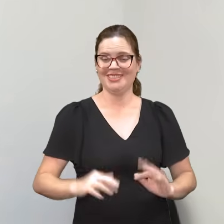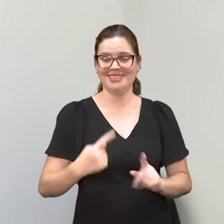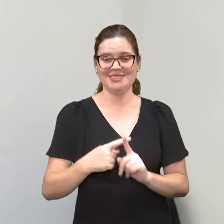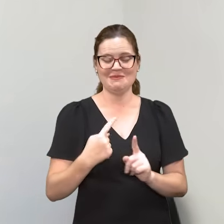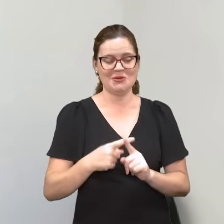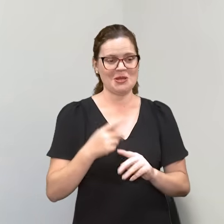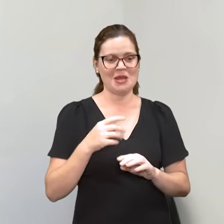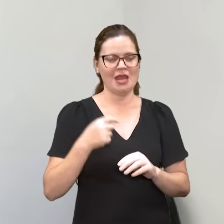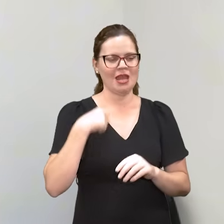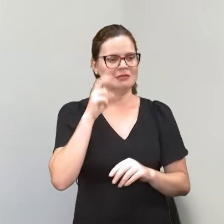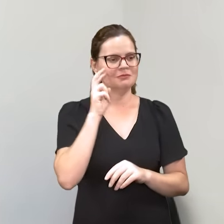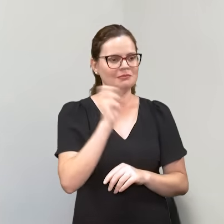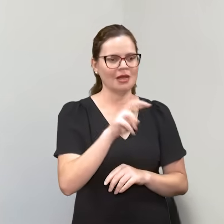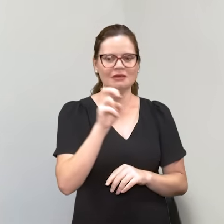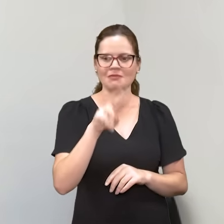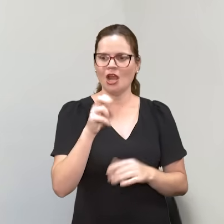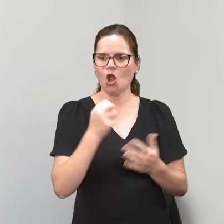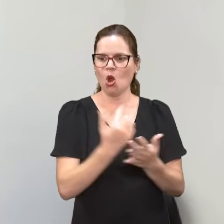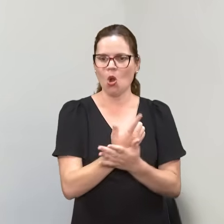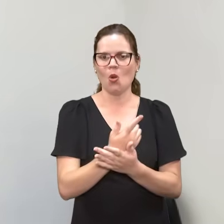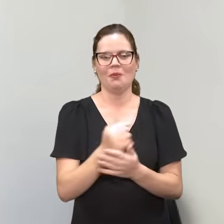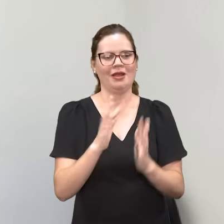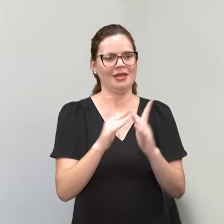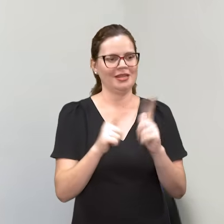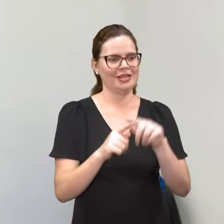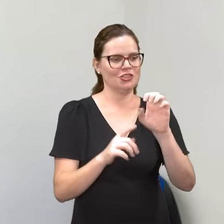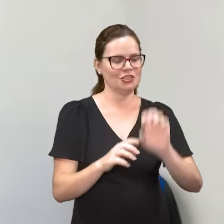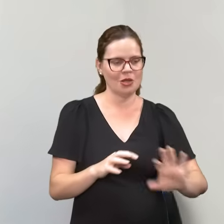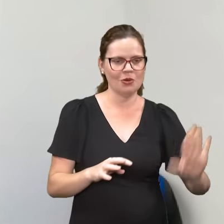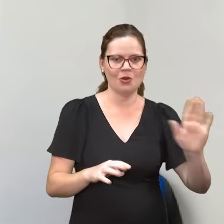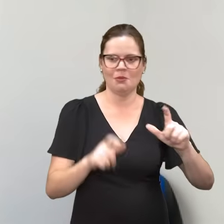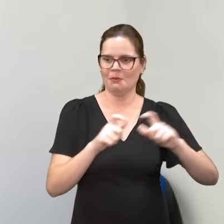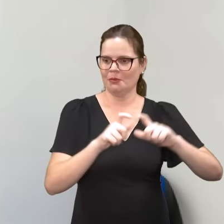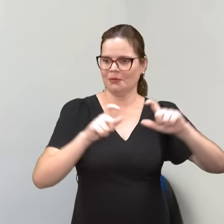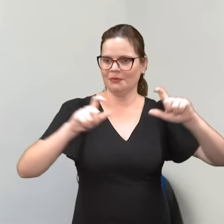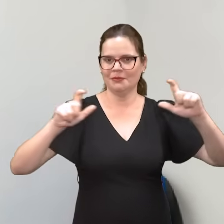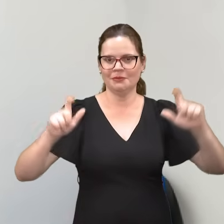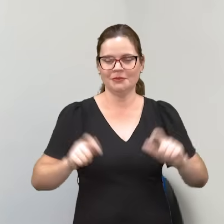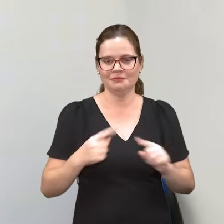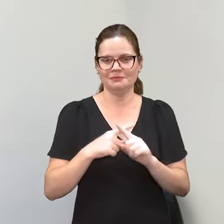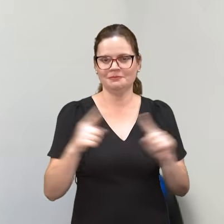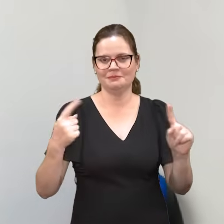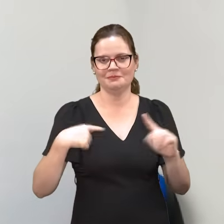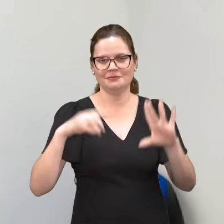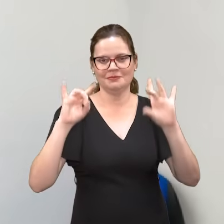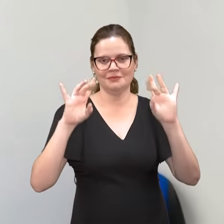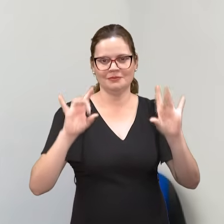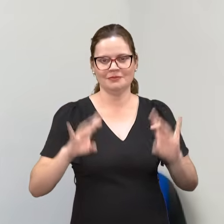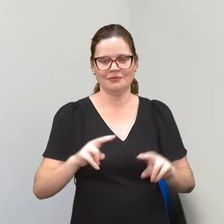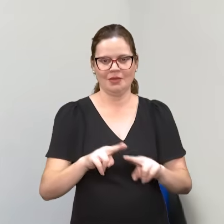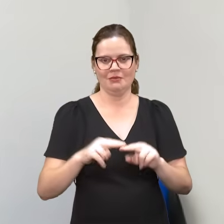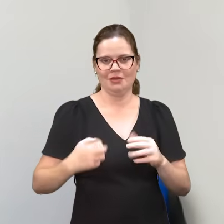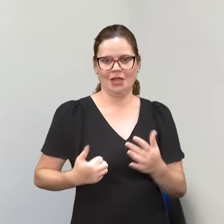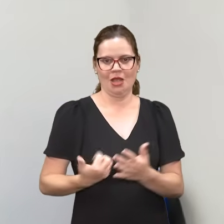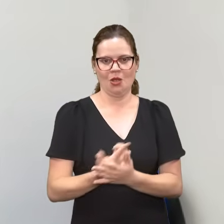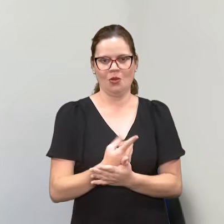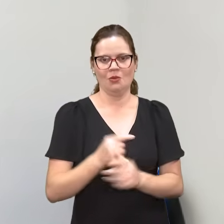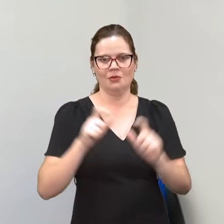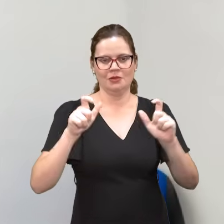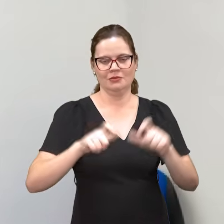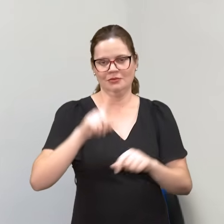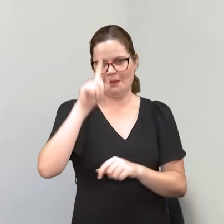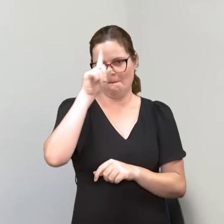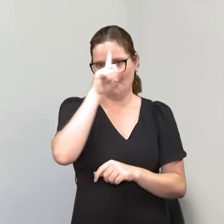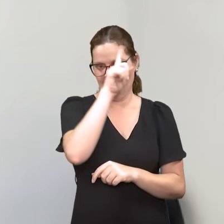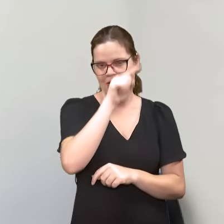as igrejas da Europa, pelas aquisições, pelo crescimento, especialmente pela aquisição do imóvel em Milano,